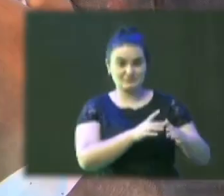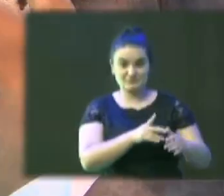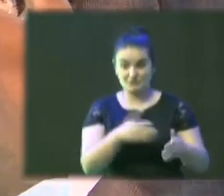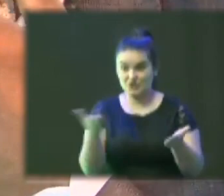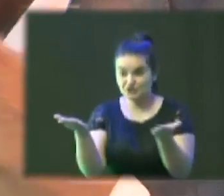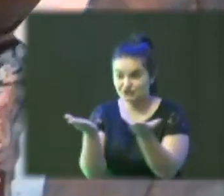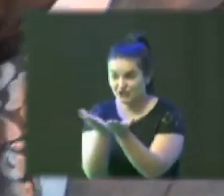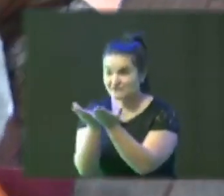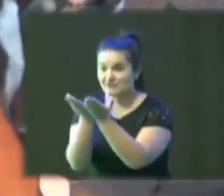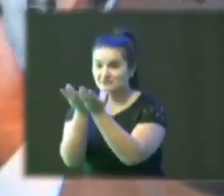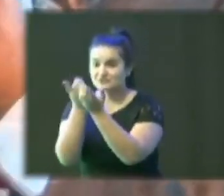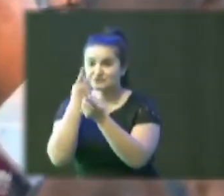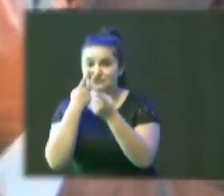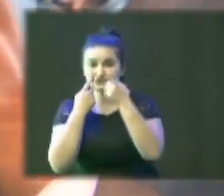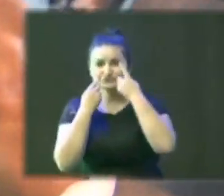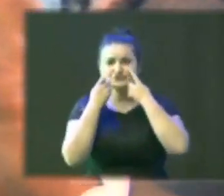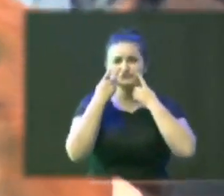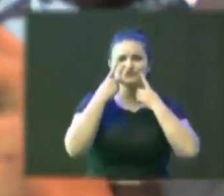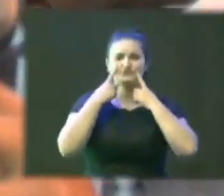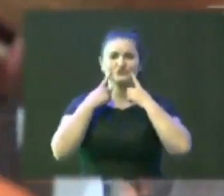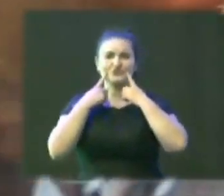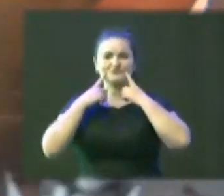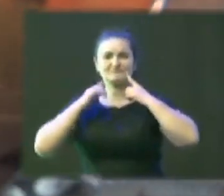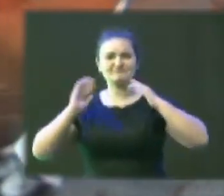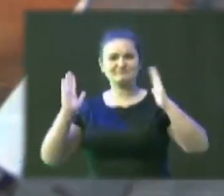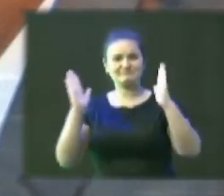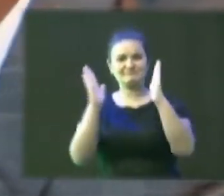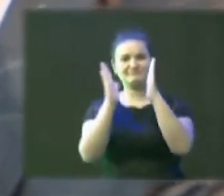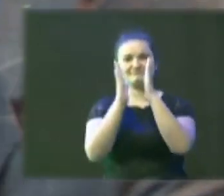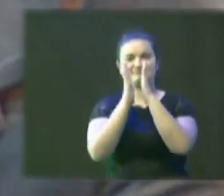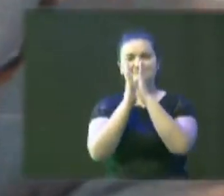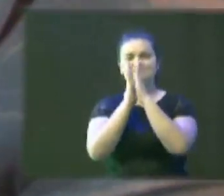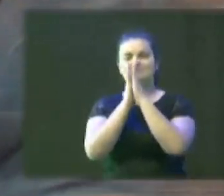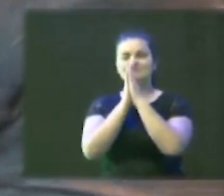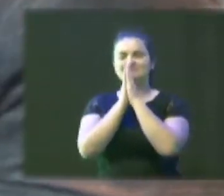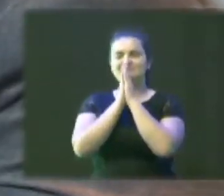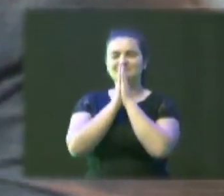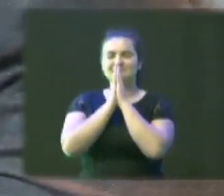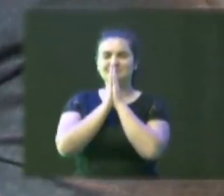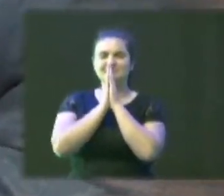o crente chora, o crente ora.